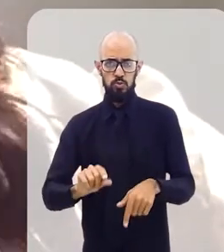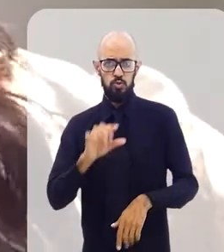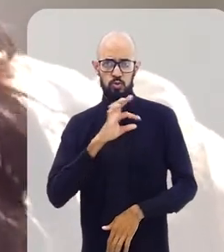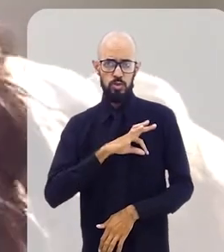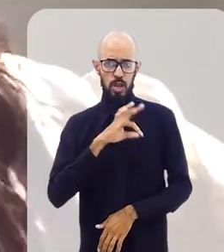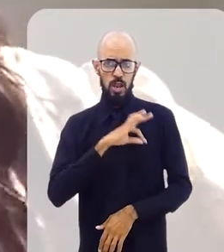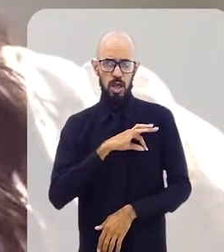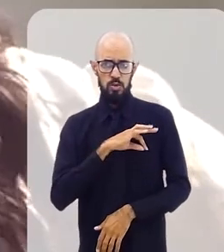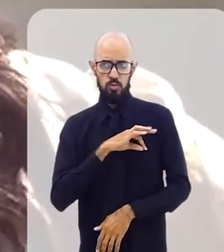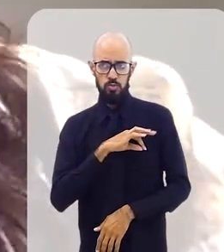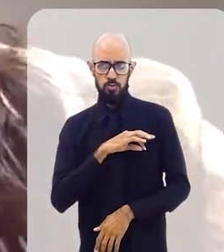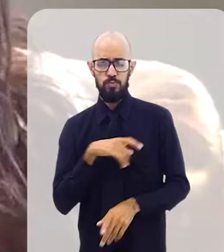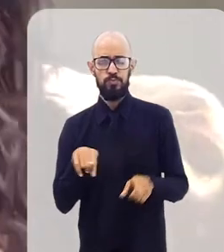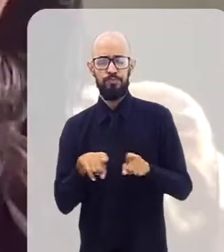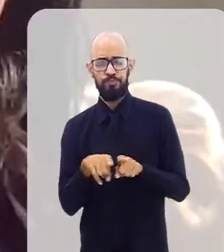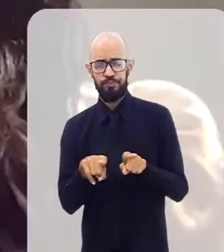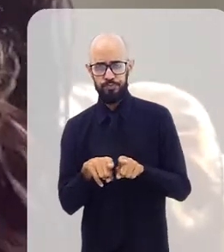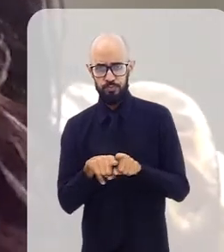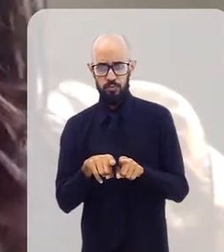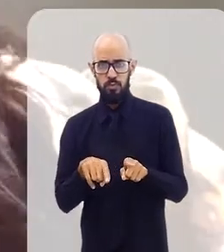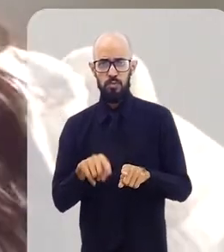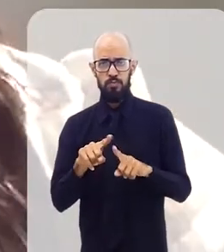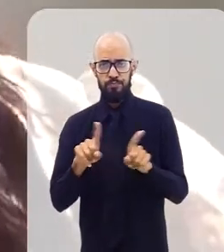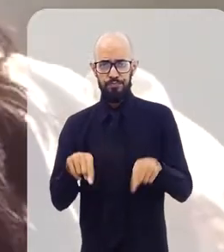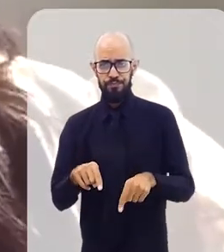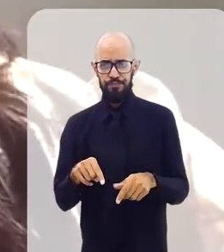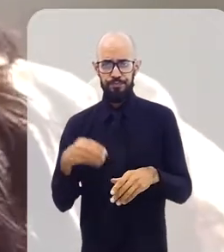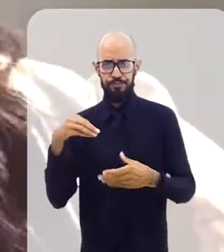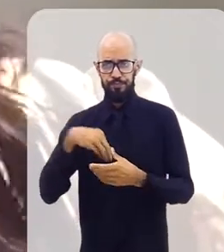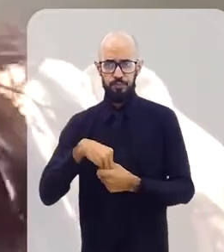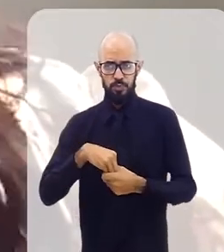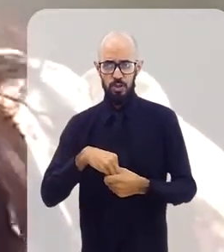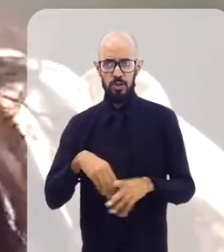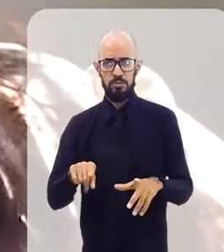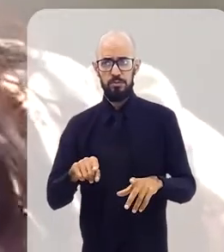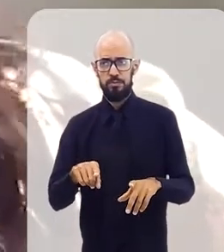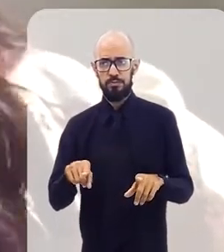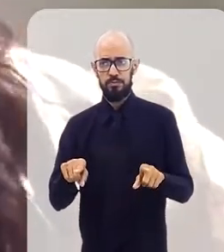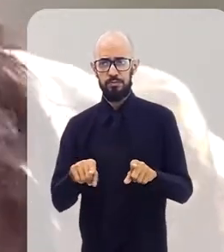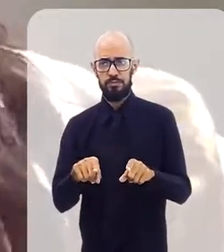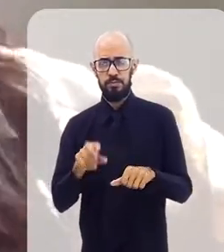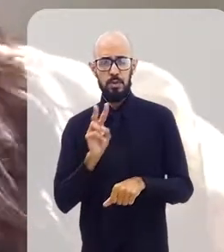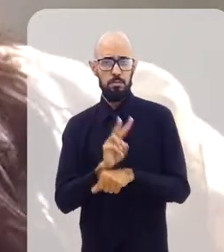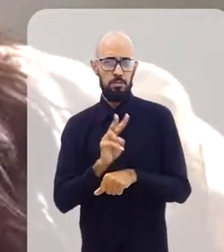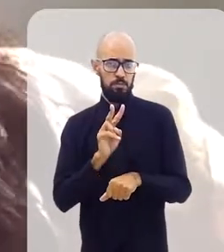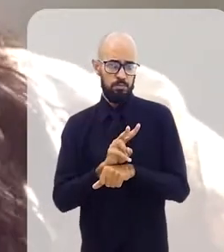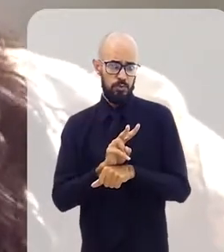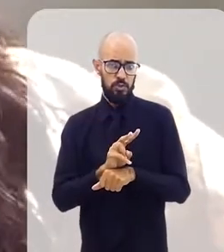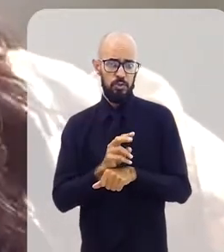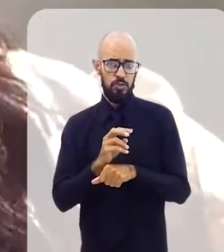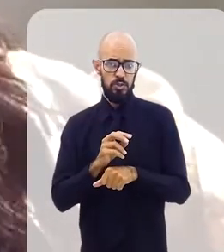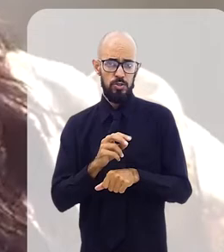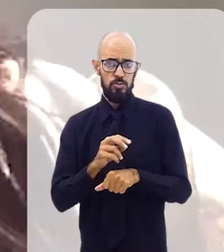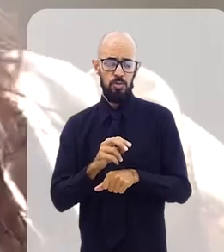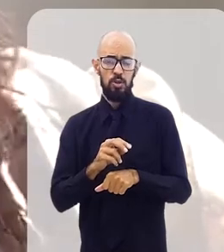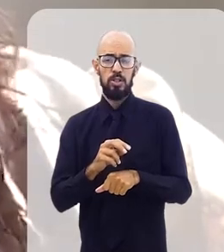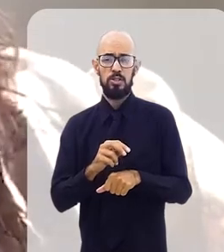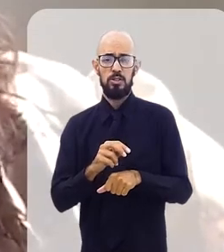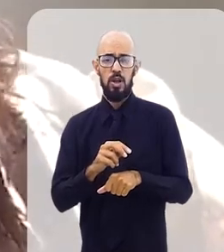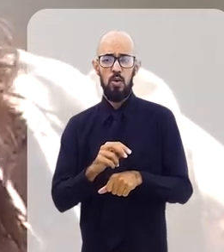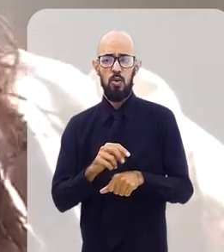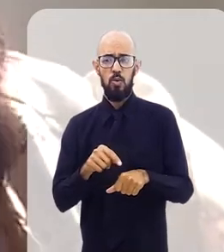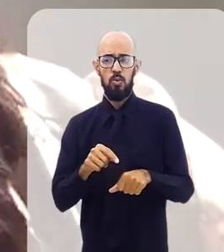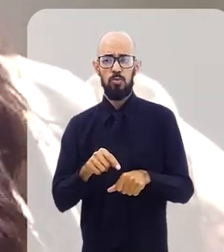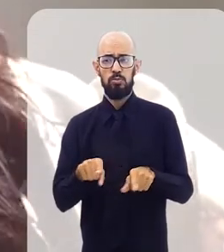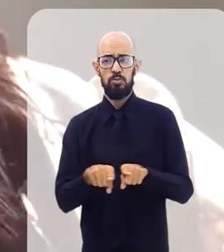redução de salário, isso também em relação aos funcionários internos. Medidas de proteção também, isso a